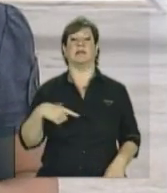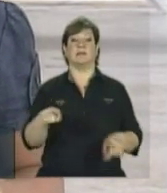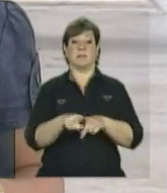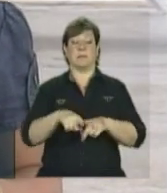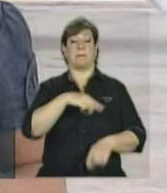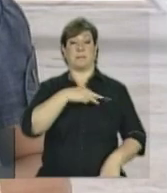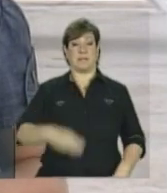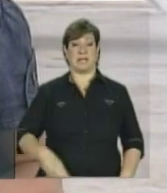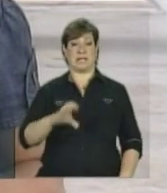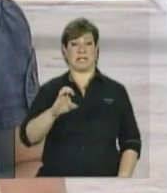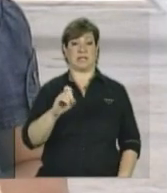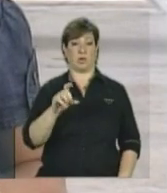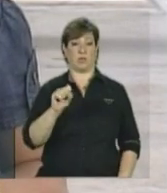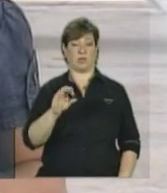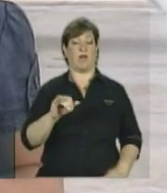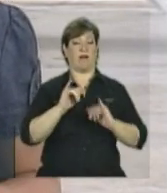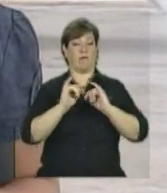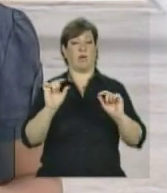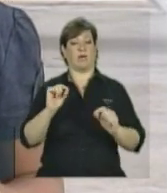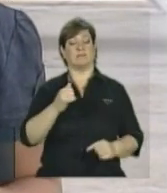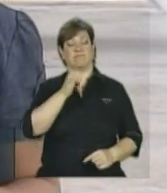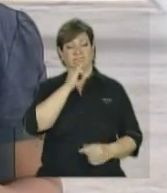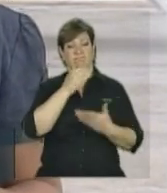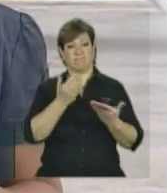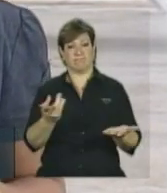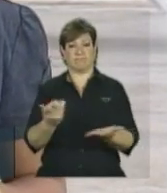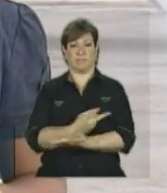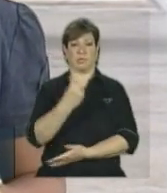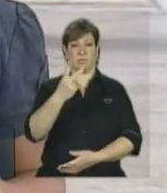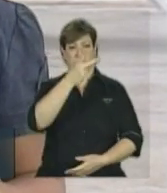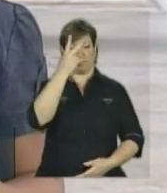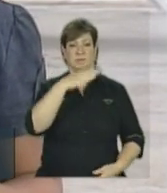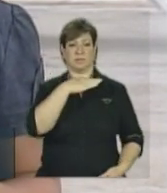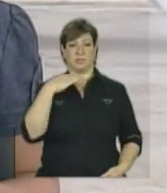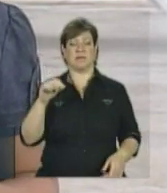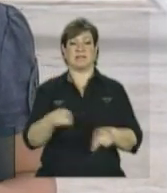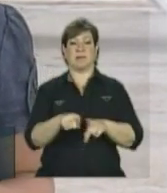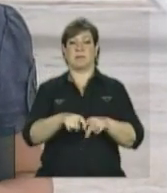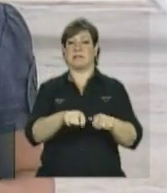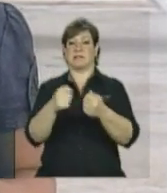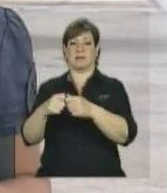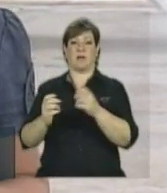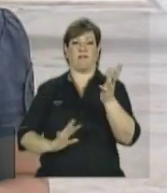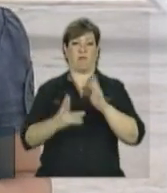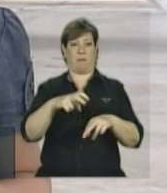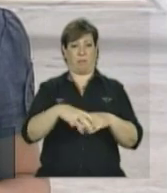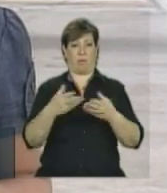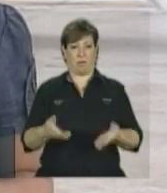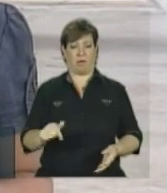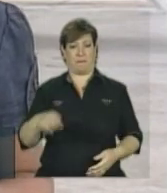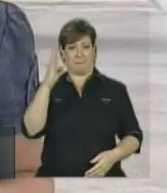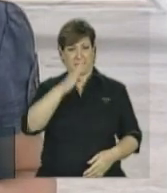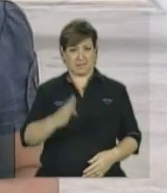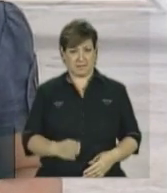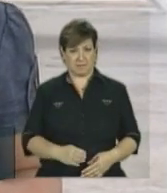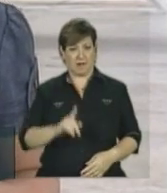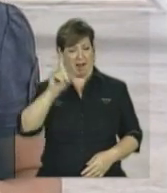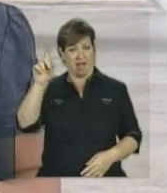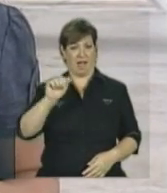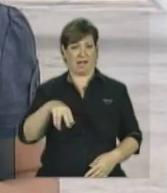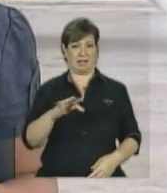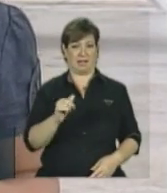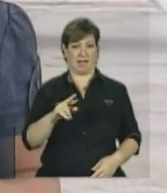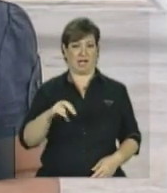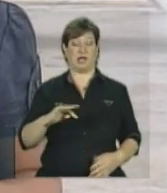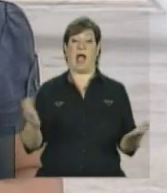Celso Amorim, lamentou as perdas das vidas e também dos equipamentos da base brasileira. E agora nós vamos à Fortaleza